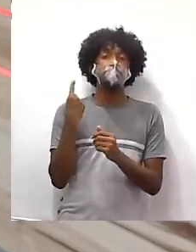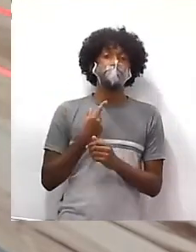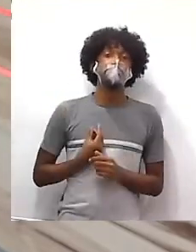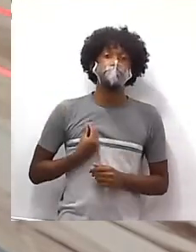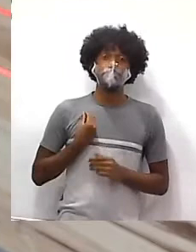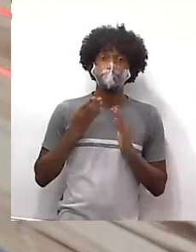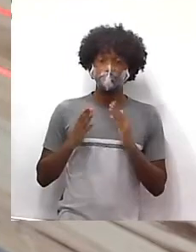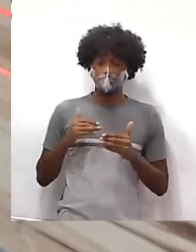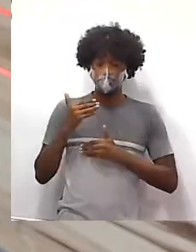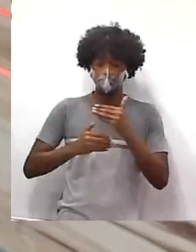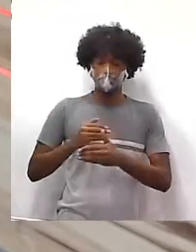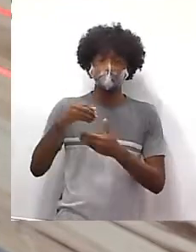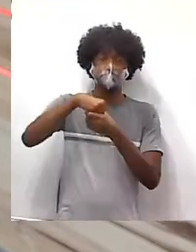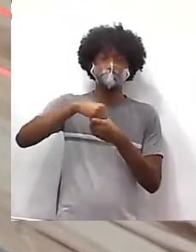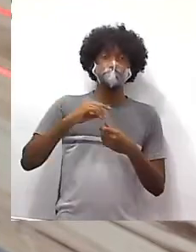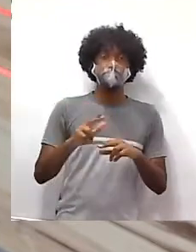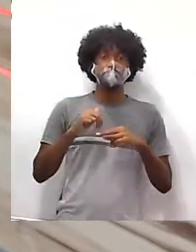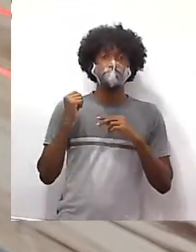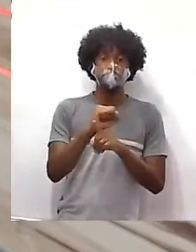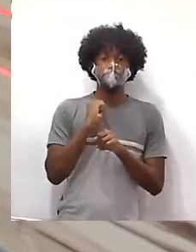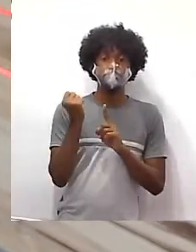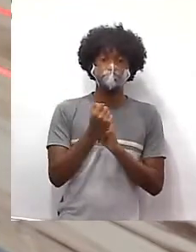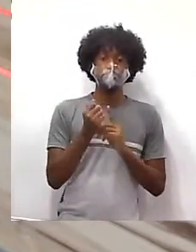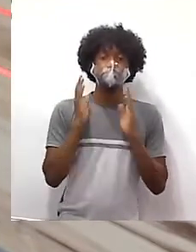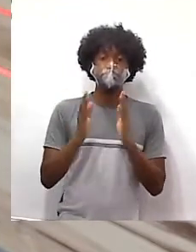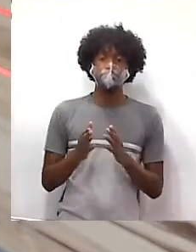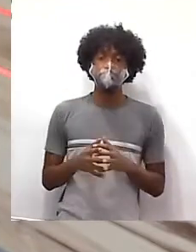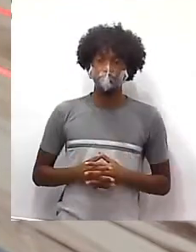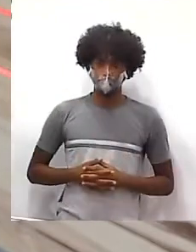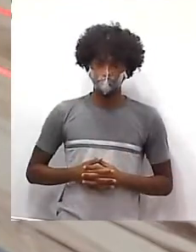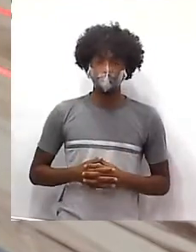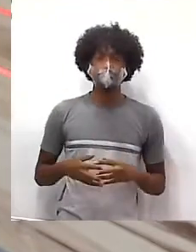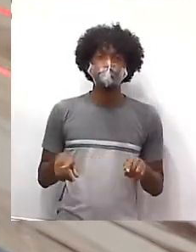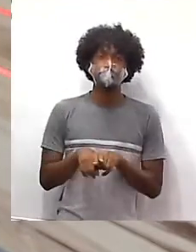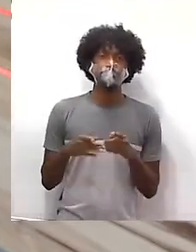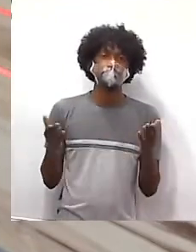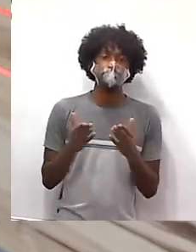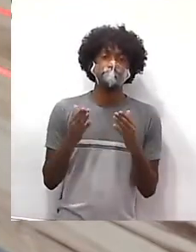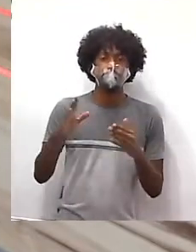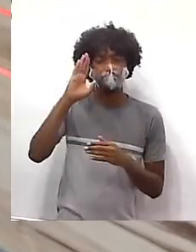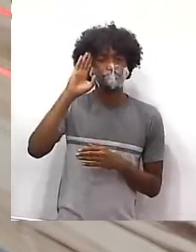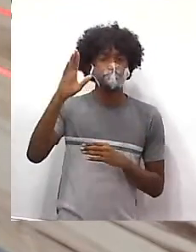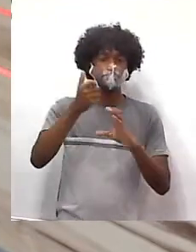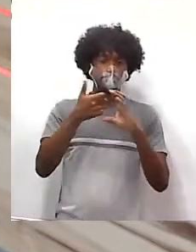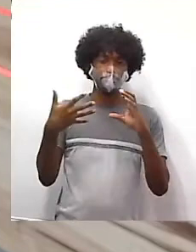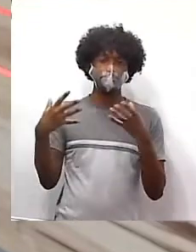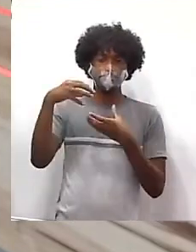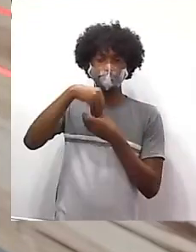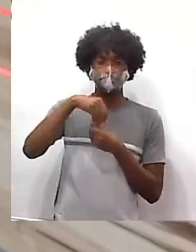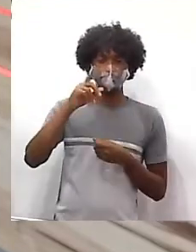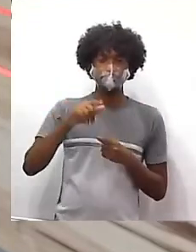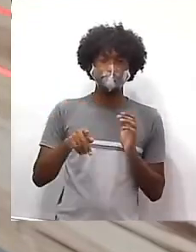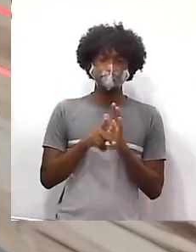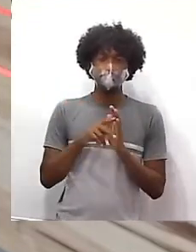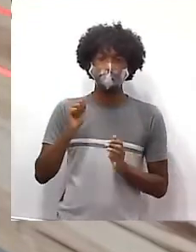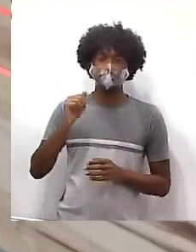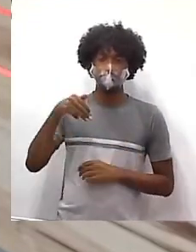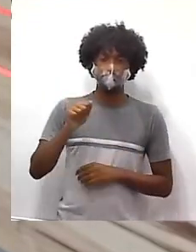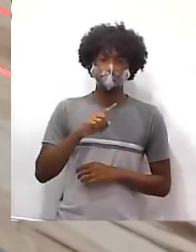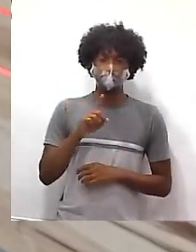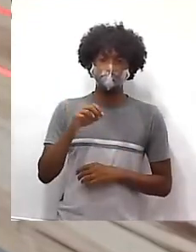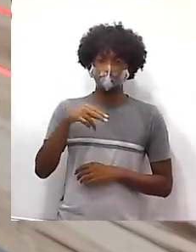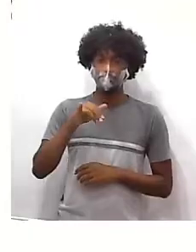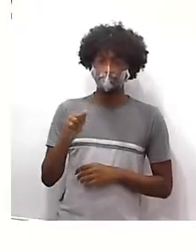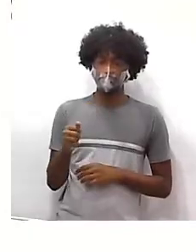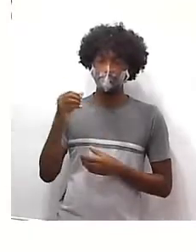ele é importante para a sociedade em si. A gente agora vai ver as principais características que são do clima e